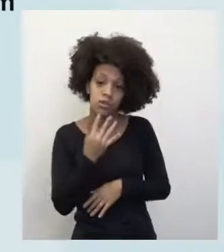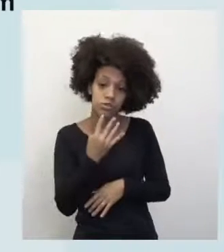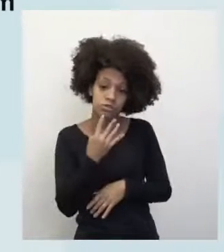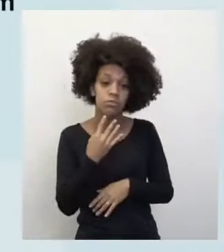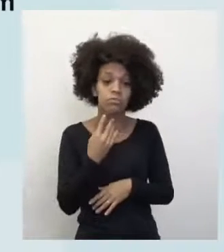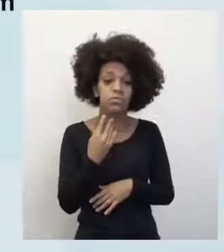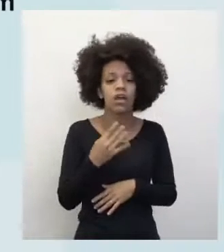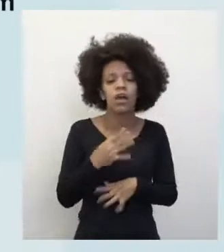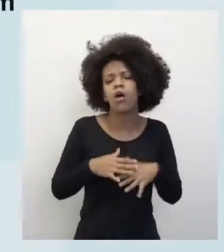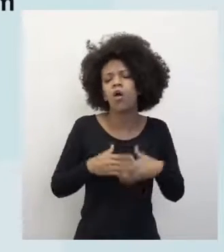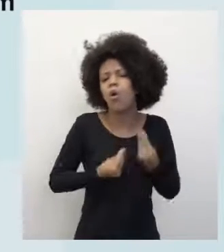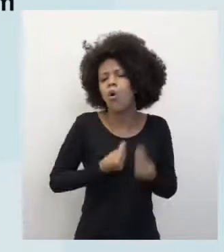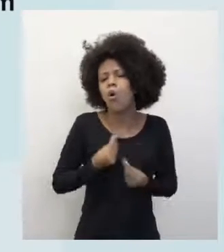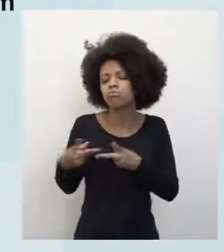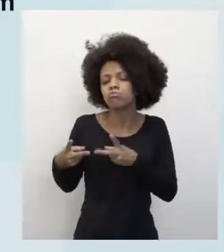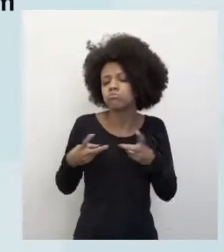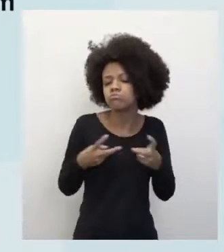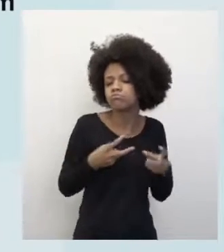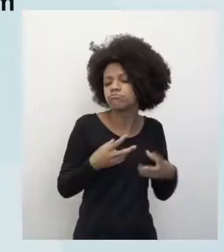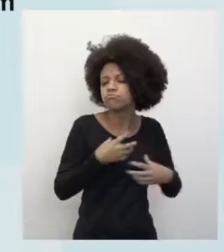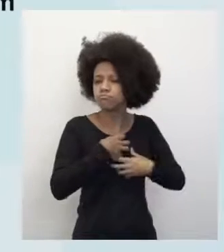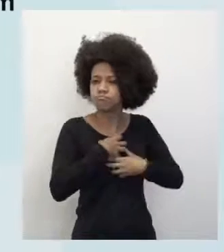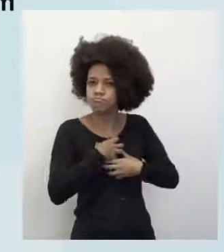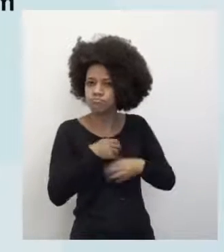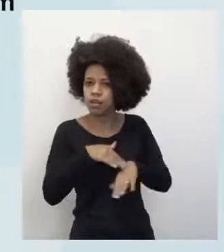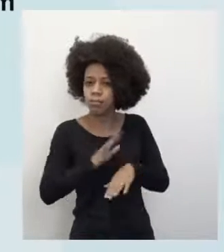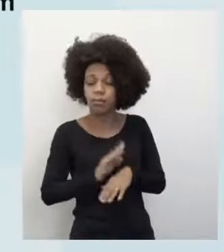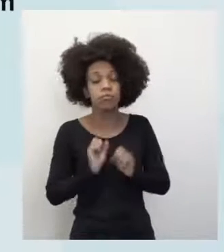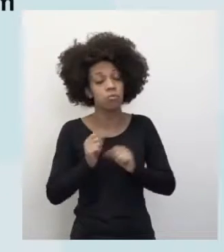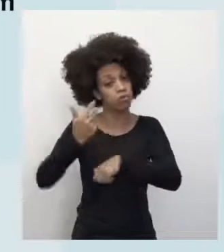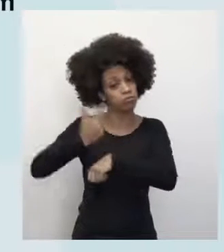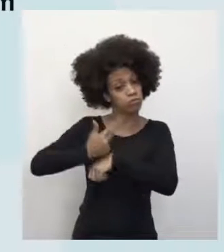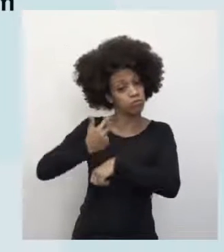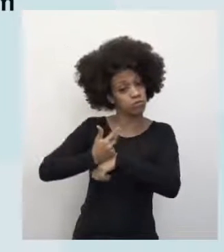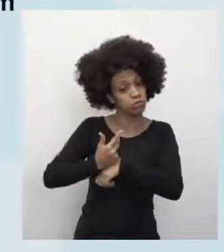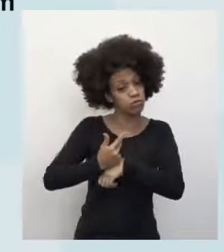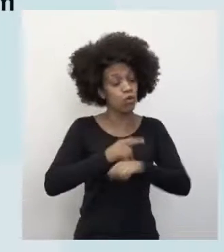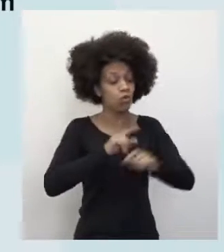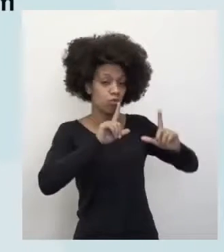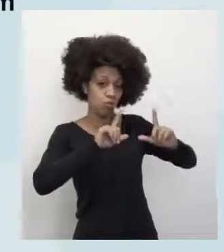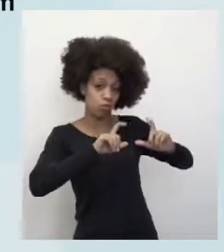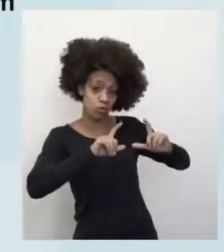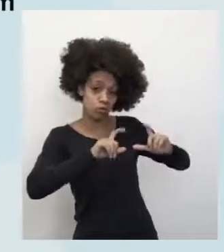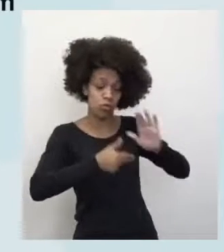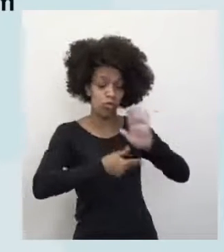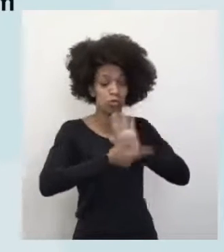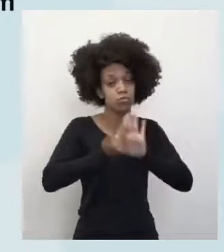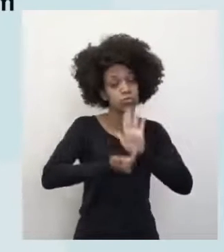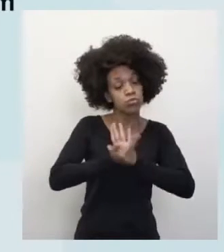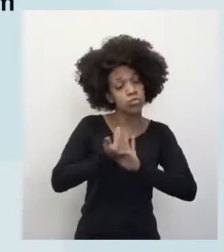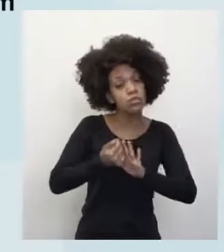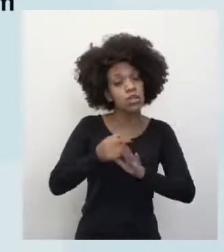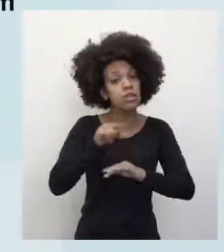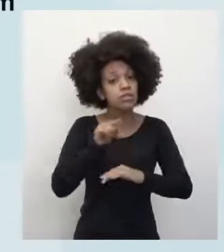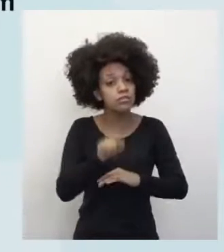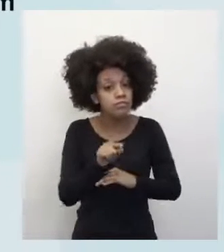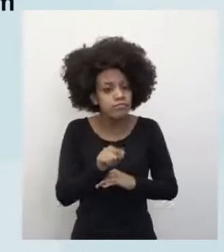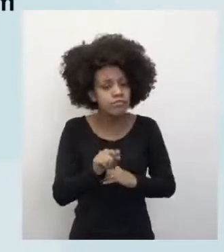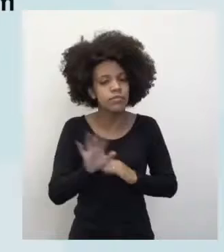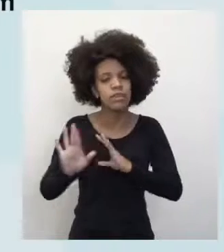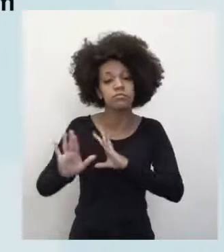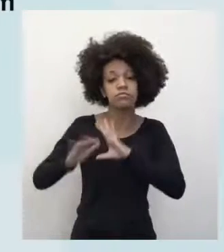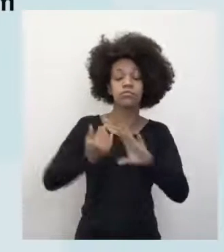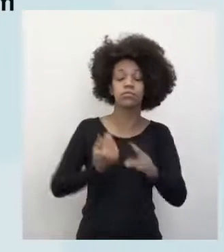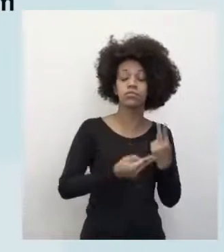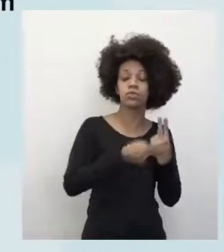com as quais você mais se identificou nessa aula, tá? Pode ser um vídeo, uma fotografia, um desenho, e vocês coloquem lá